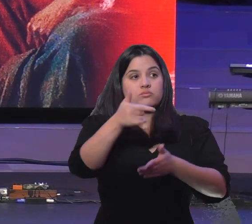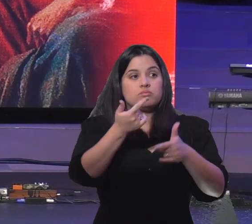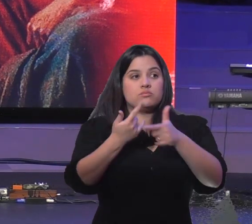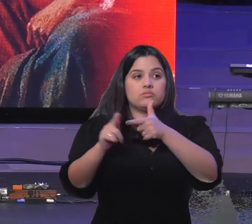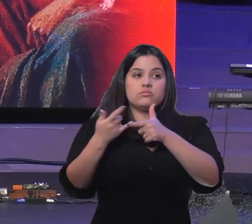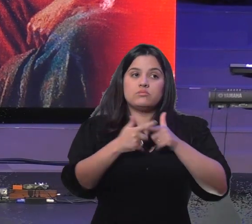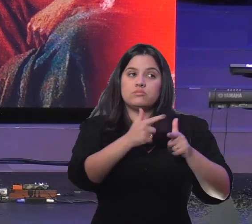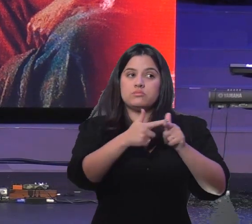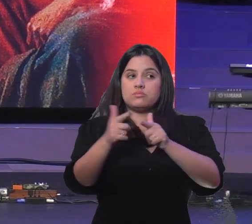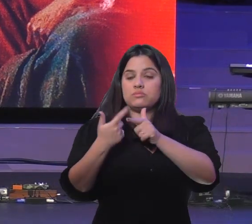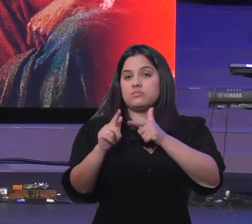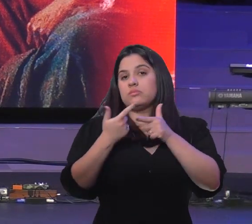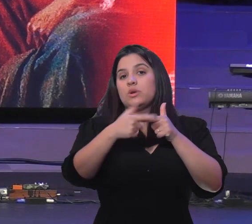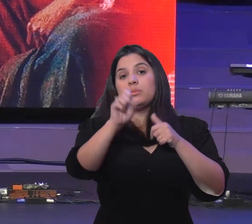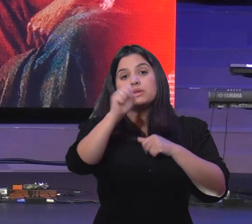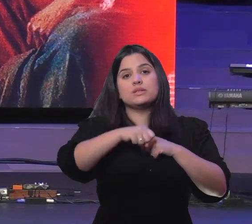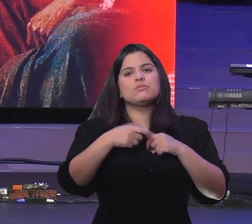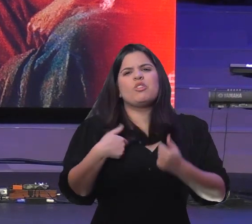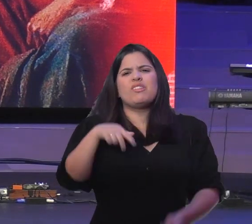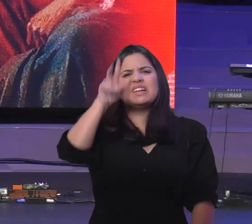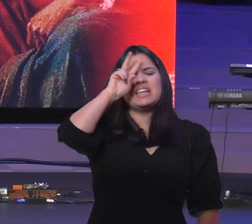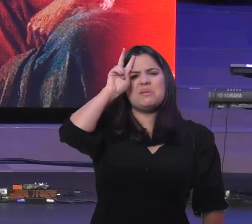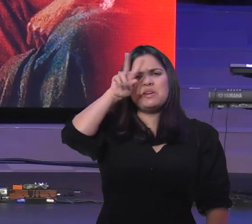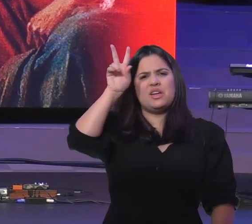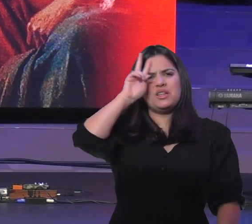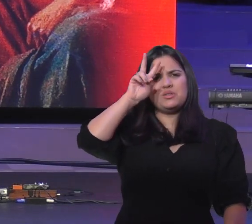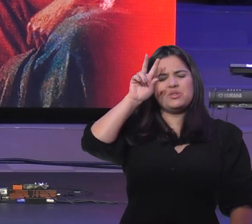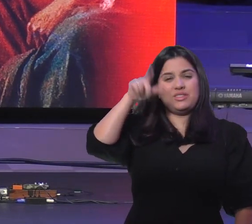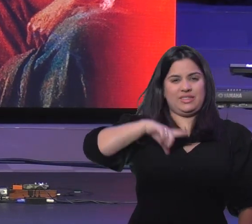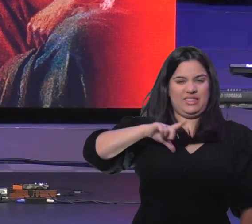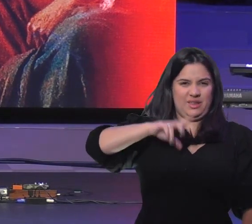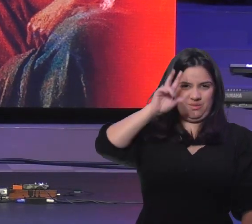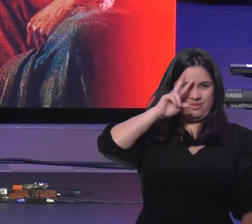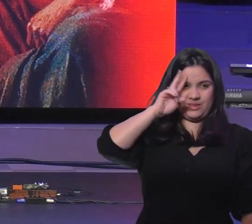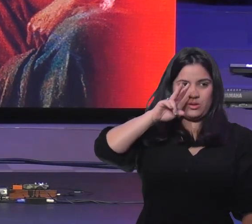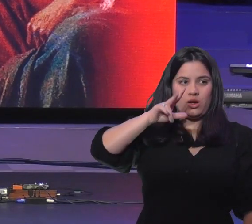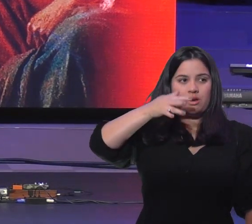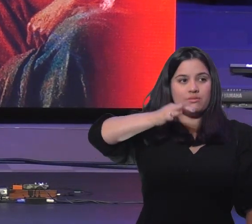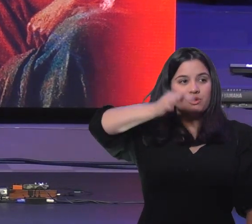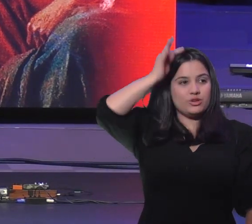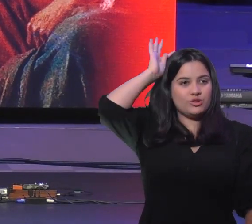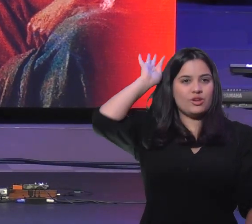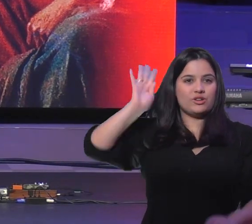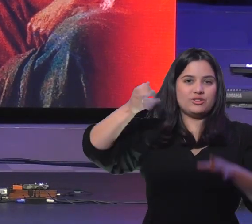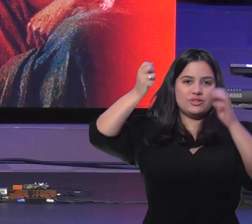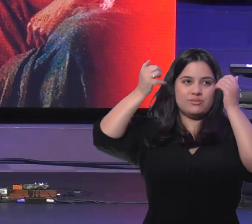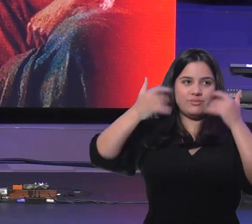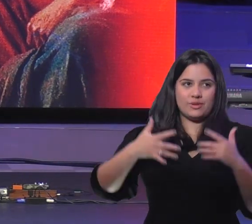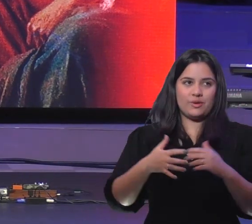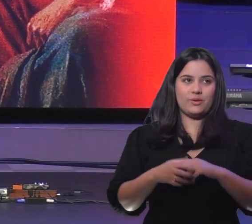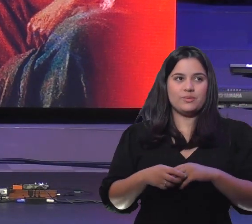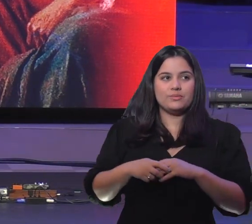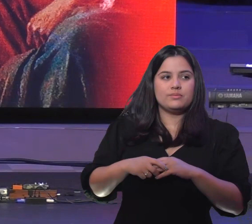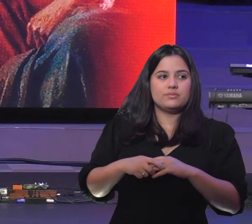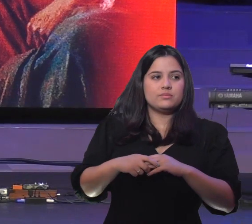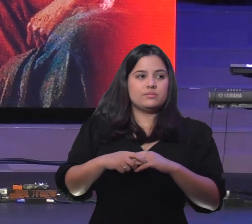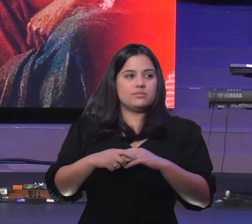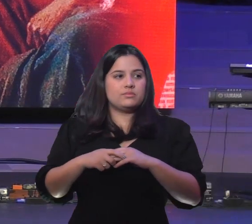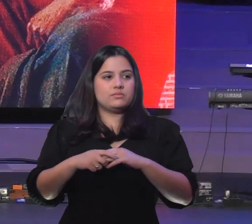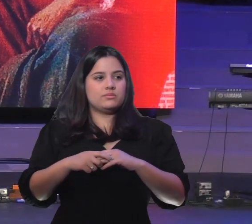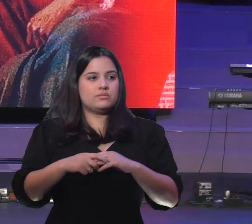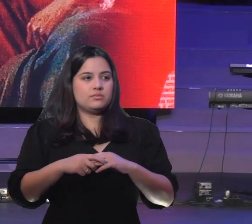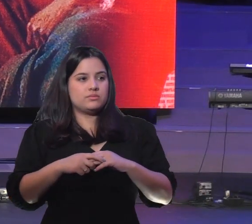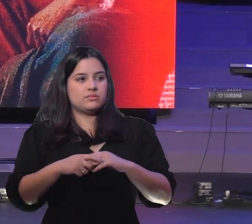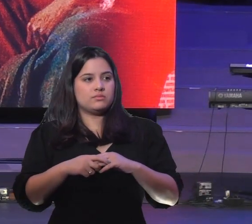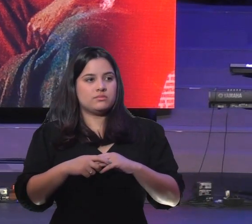E aí eu tava lembrando uma história que o Tarek já contou aqui algumas vezes. As minhas histórias são histórias do Tarek, gente, porque, né? Brincadeira. Algumas não são.